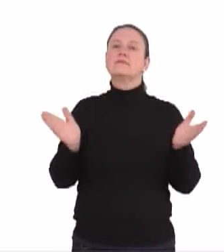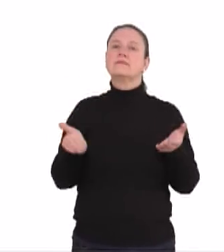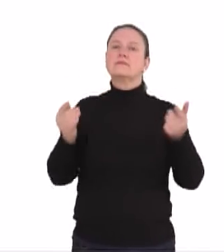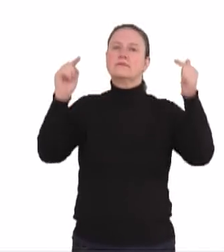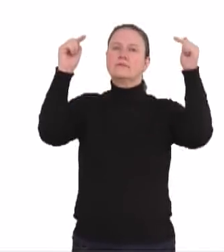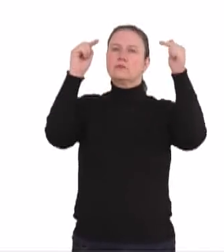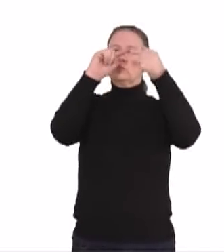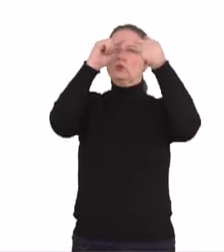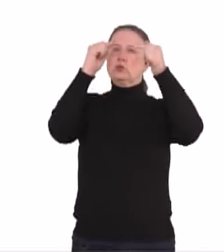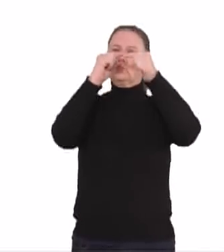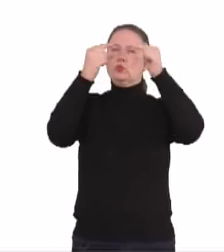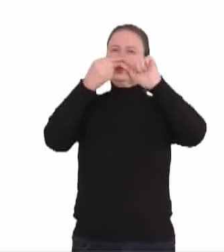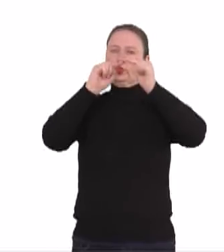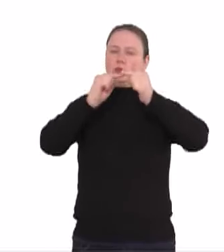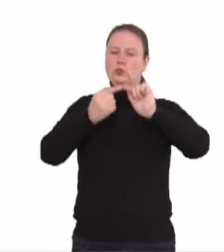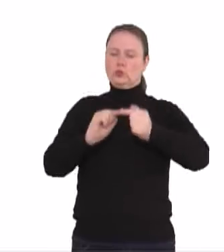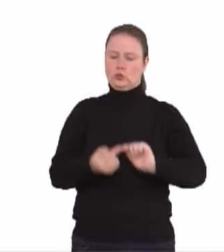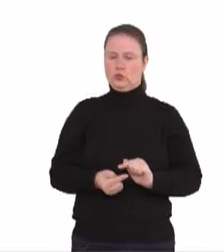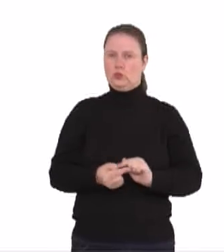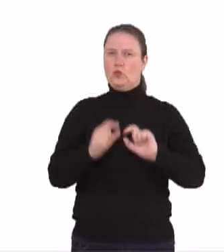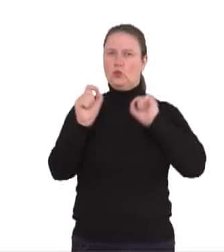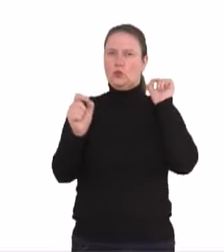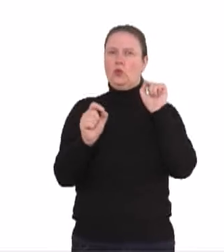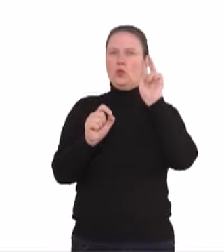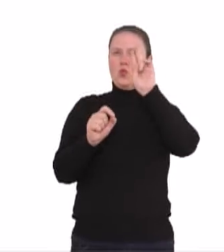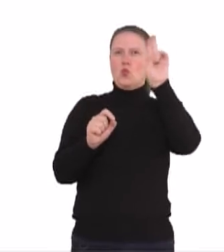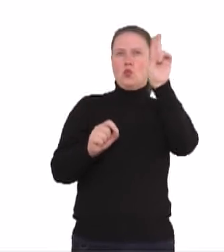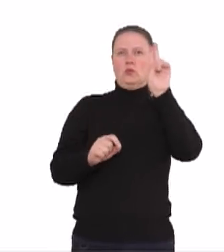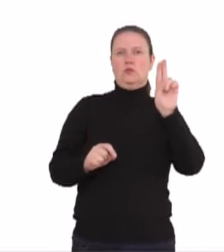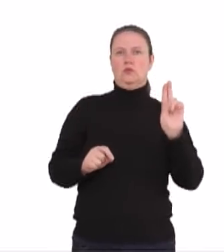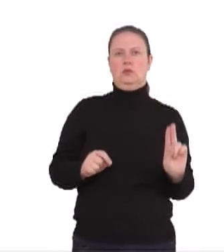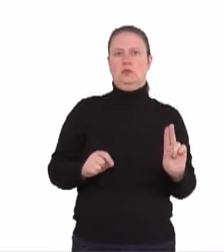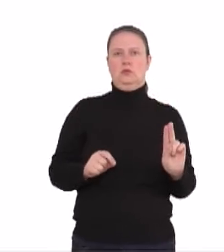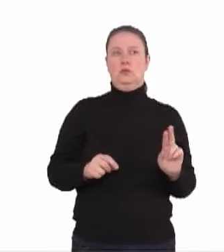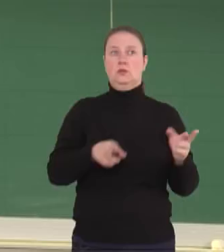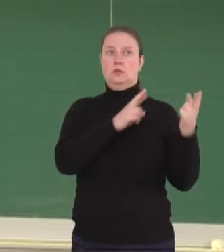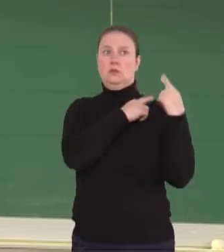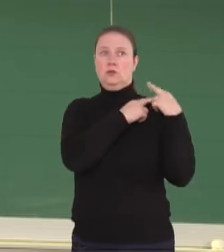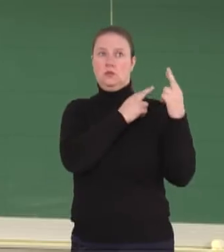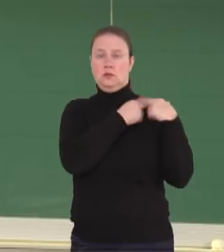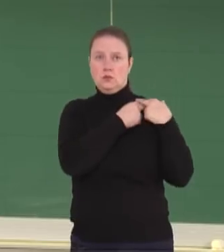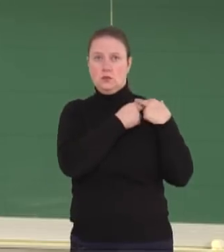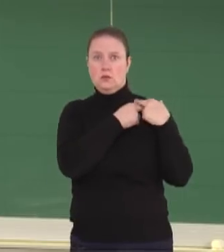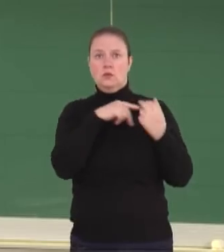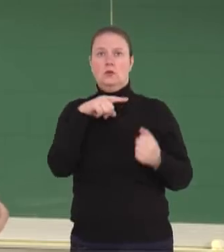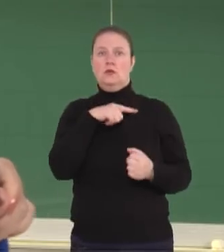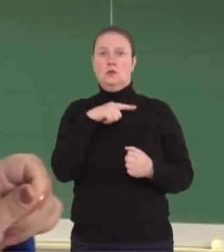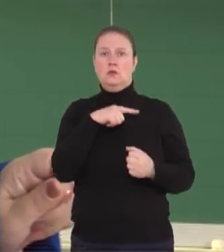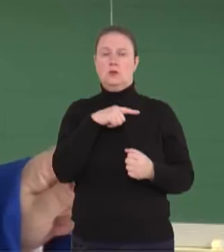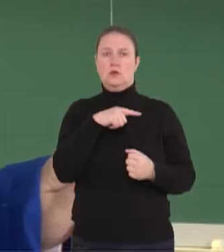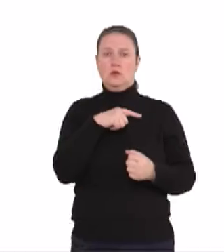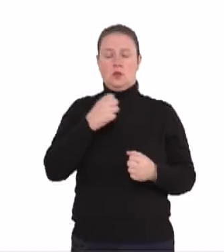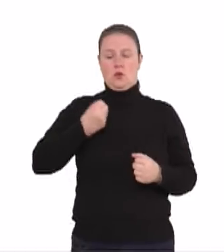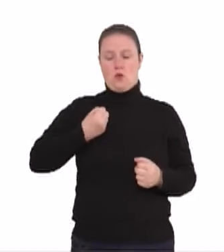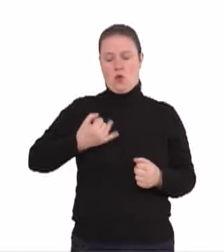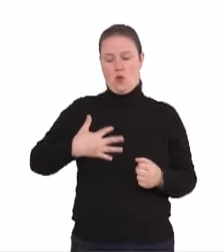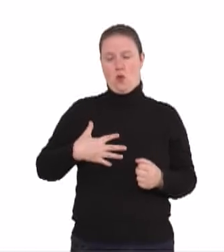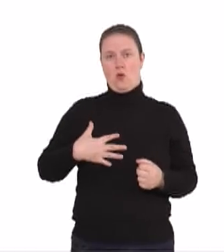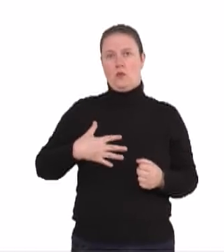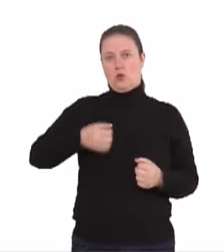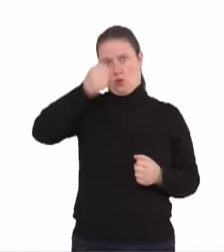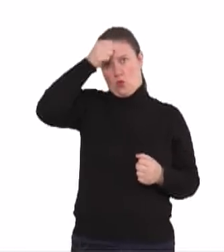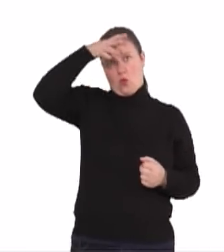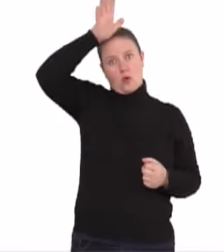o nome dos personagens à sua função enquanto deuses. Então, vocês têm números romanos, né, o nome